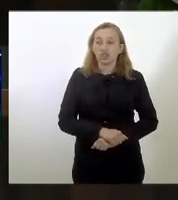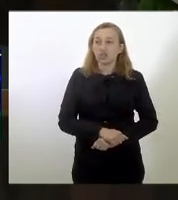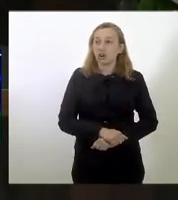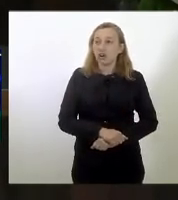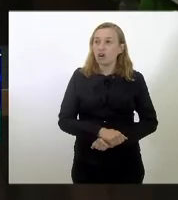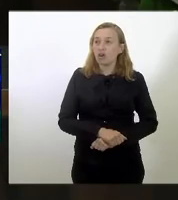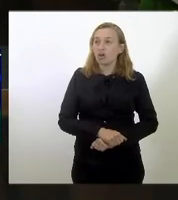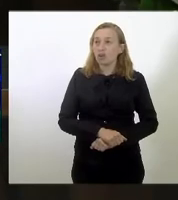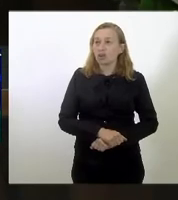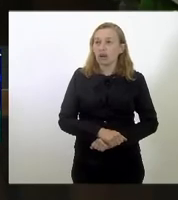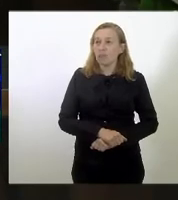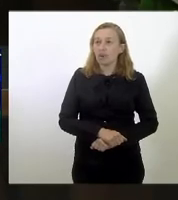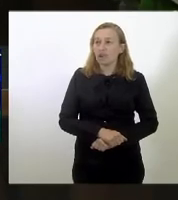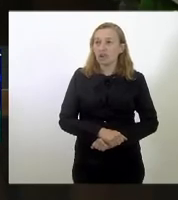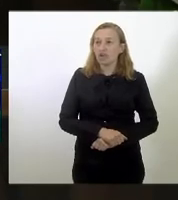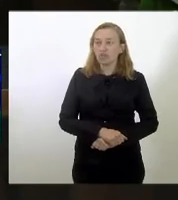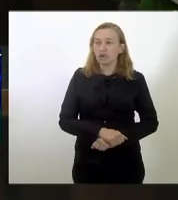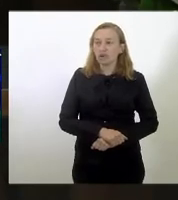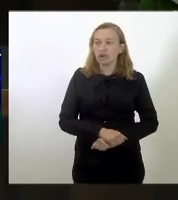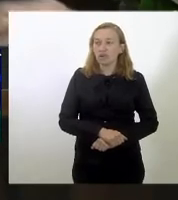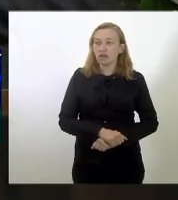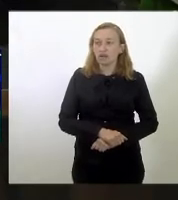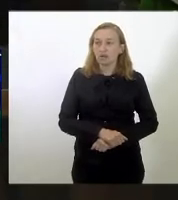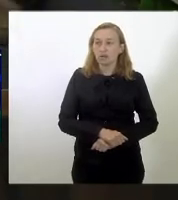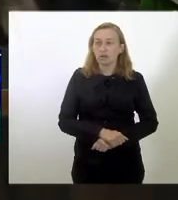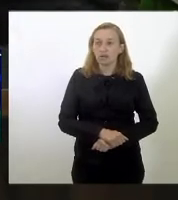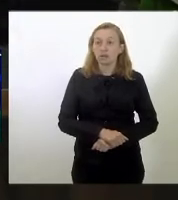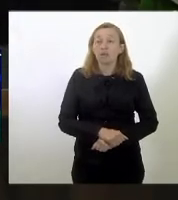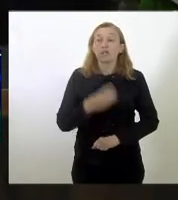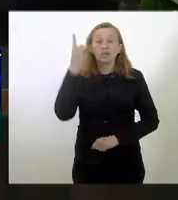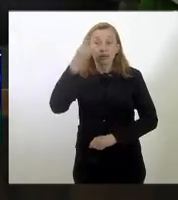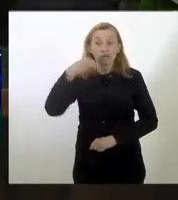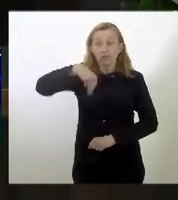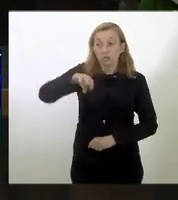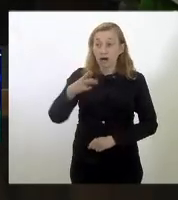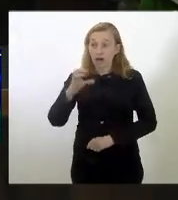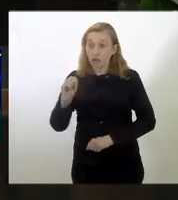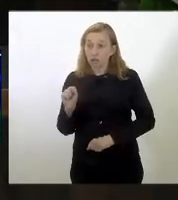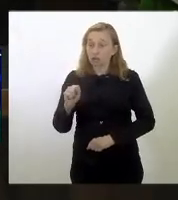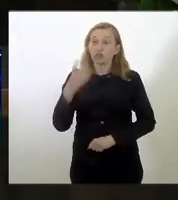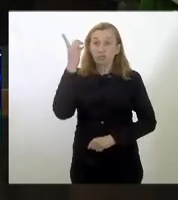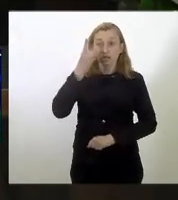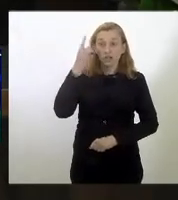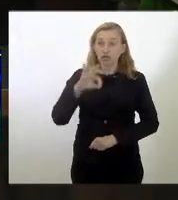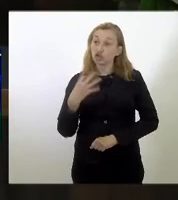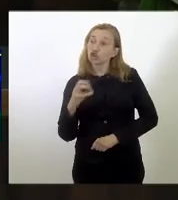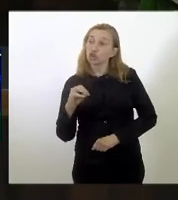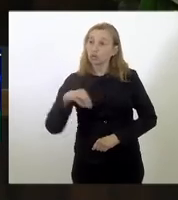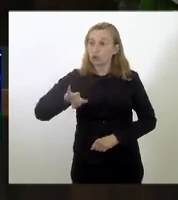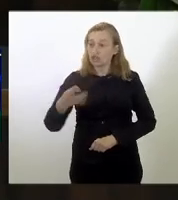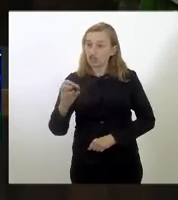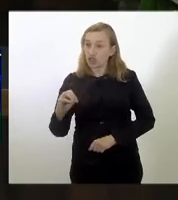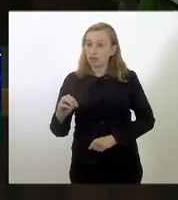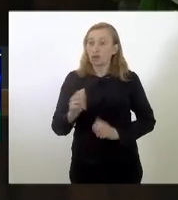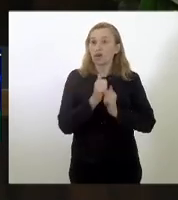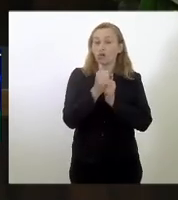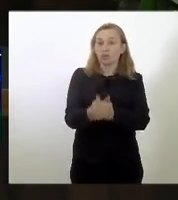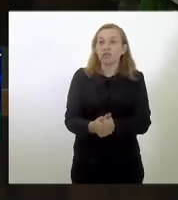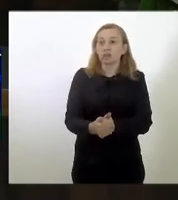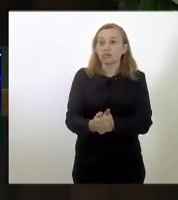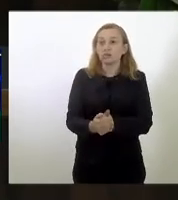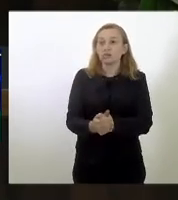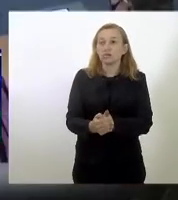Deputado Marcos Miller. Deputado Chico Machado. Acompanho o